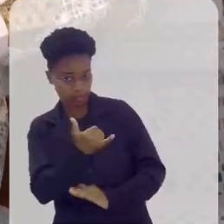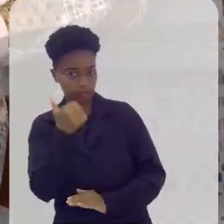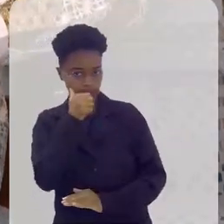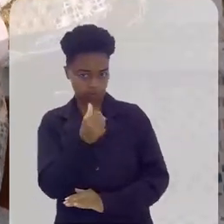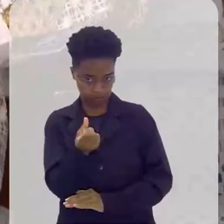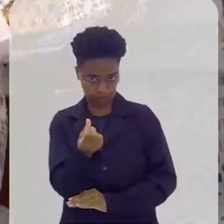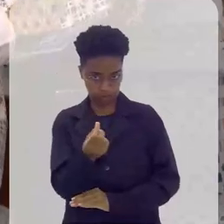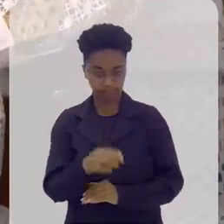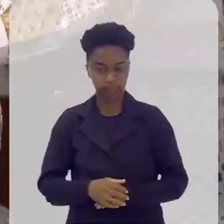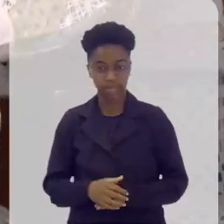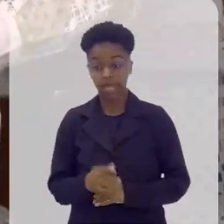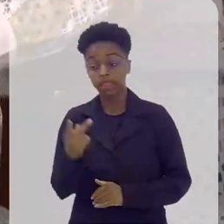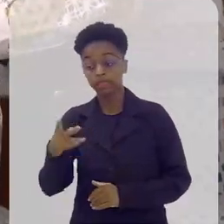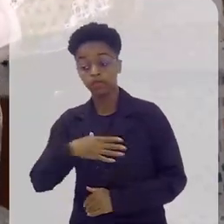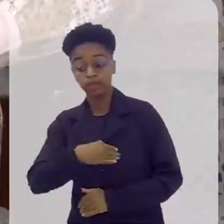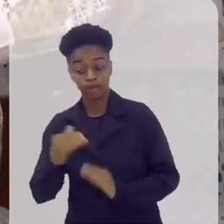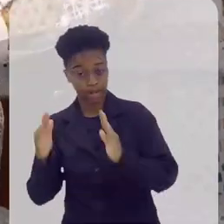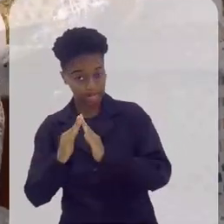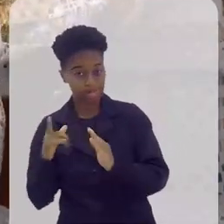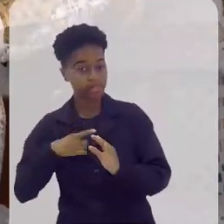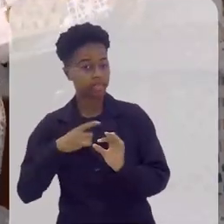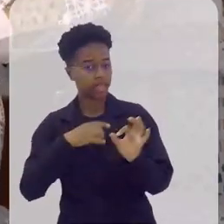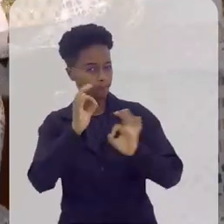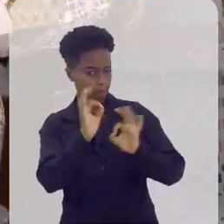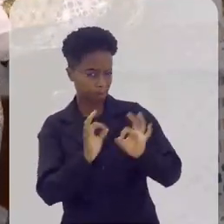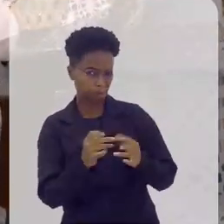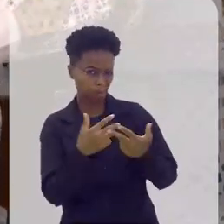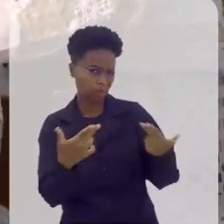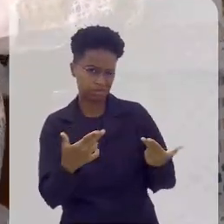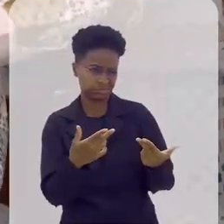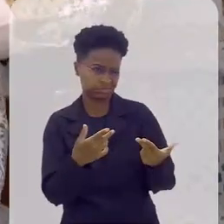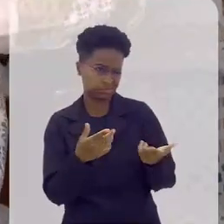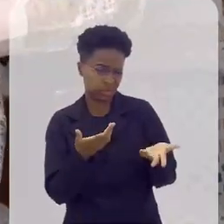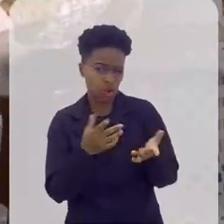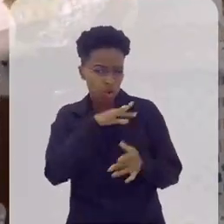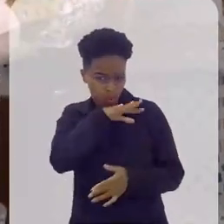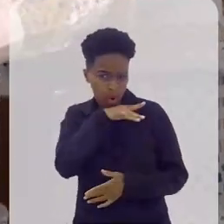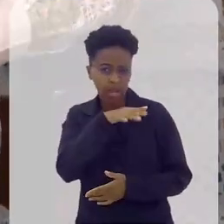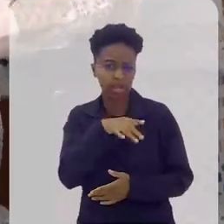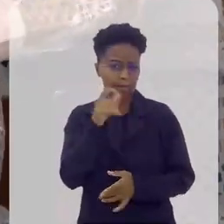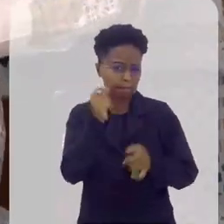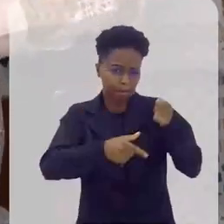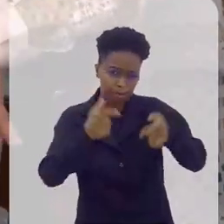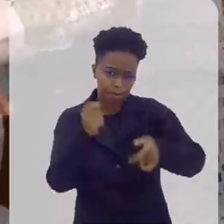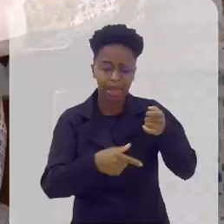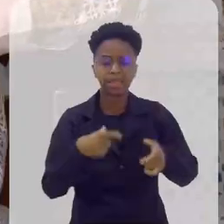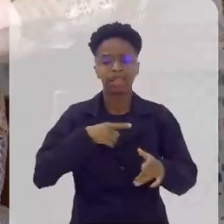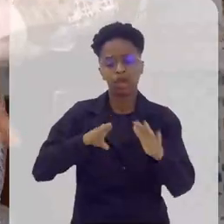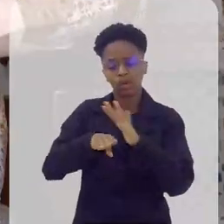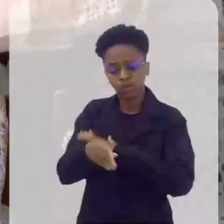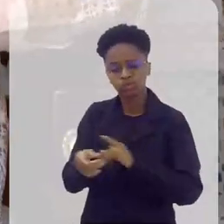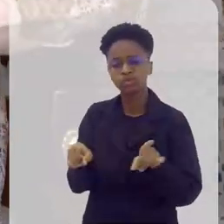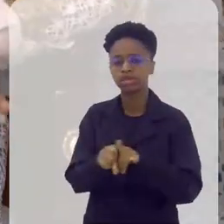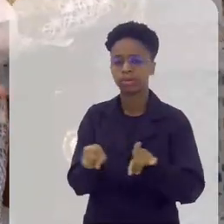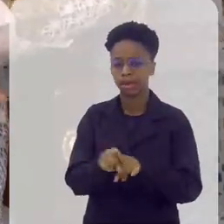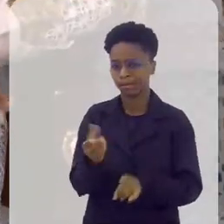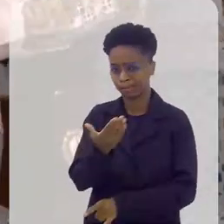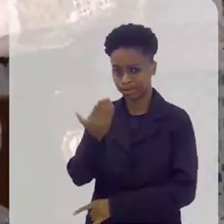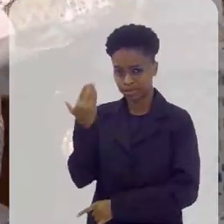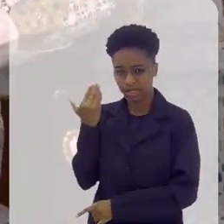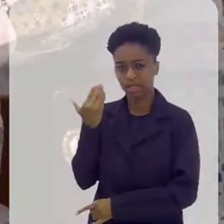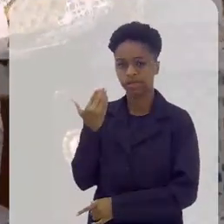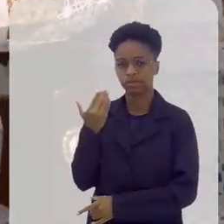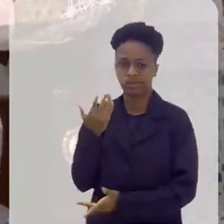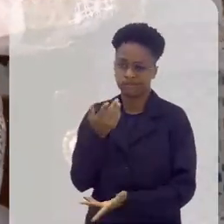já dizendo para minha avó, foi feito um trabalho, uma coisa negativa. Havia muitos costumes também